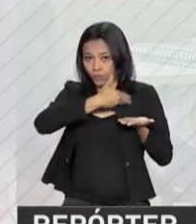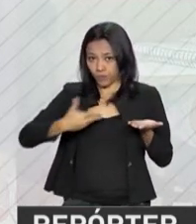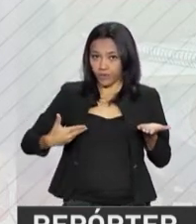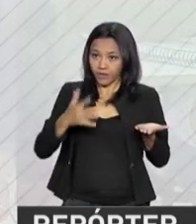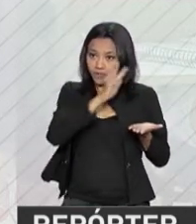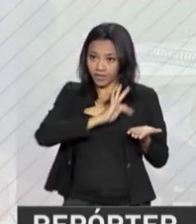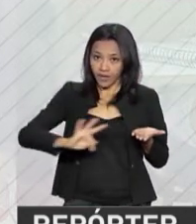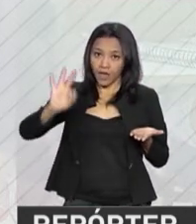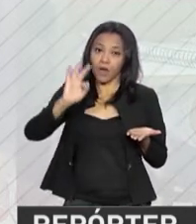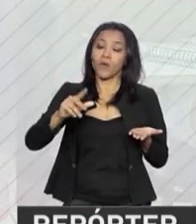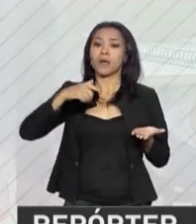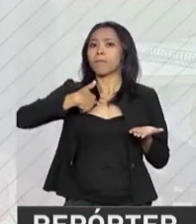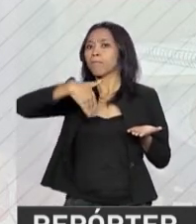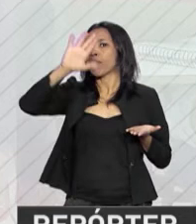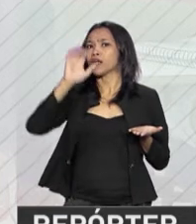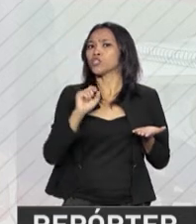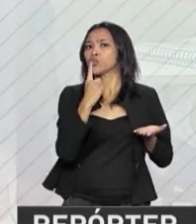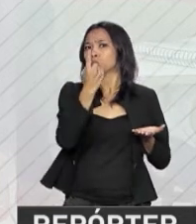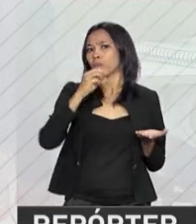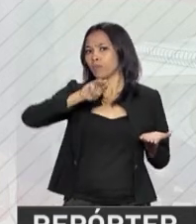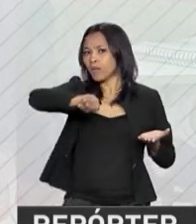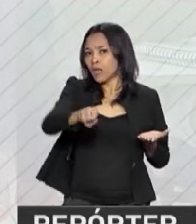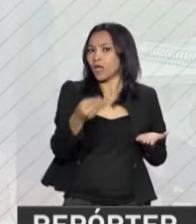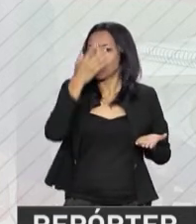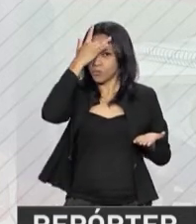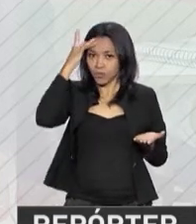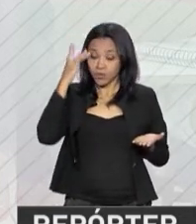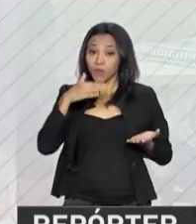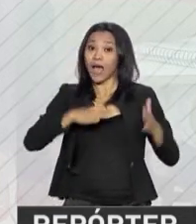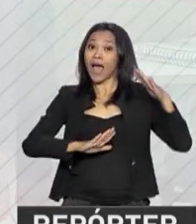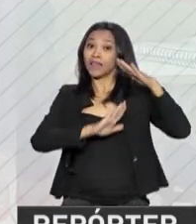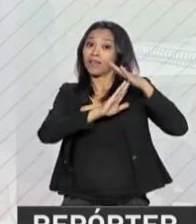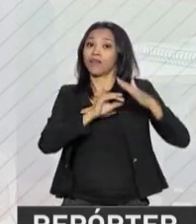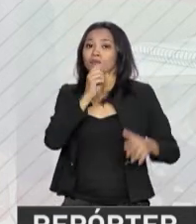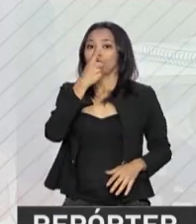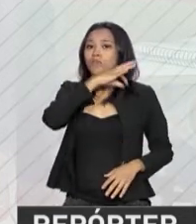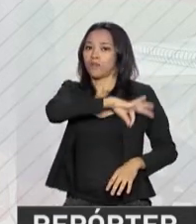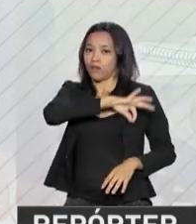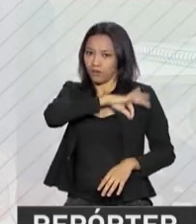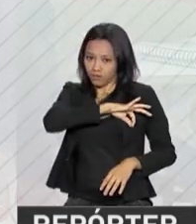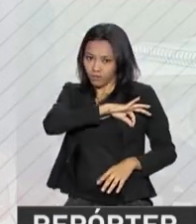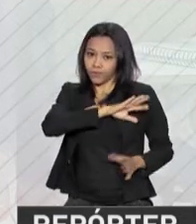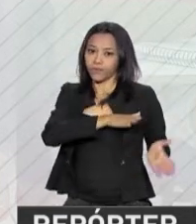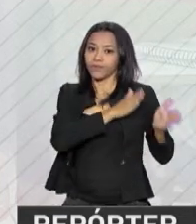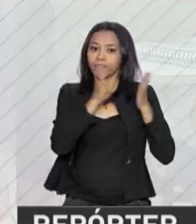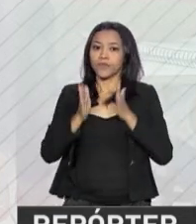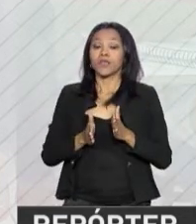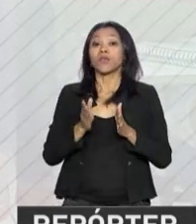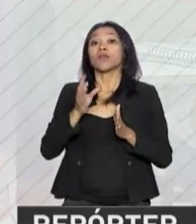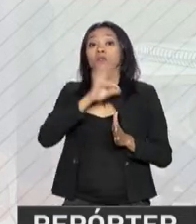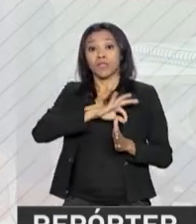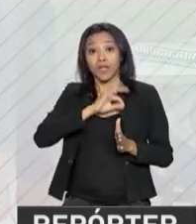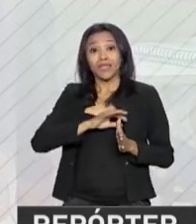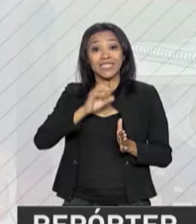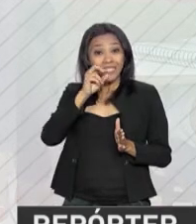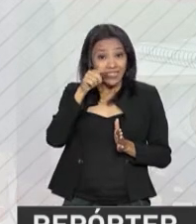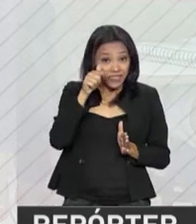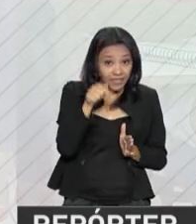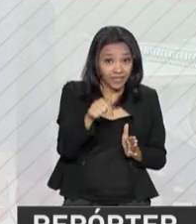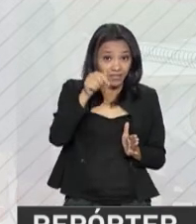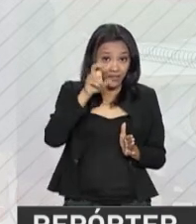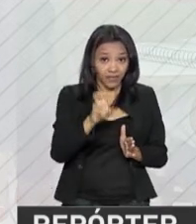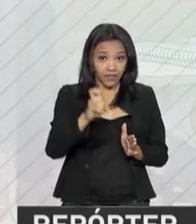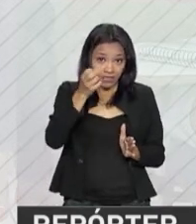Superior atendeu a mais de 1 milhão de pessoas com renda máxima de um salário mínimo. Ainda quanto à renda,